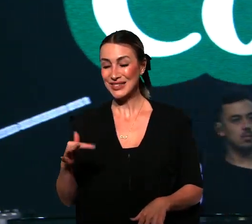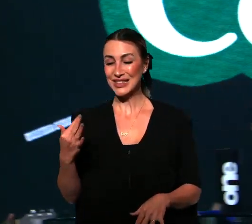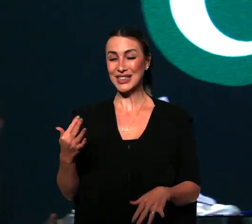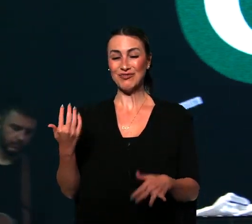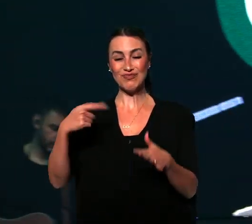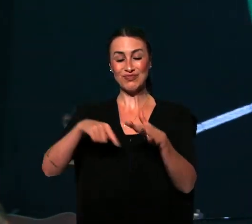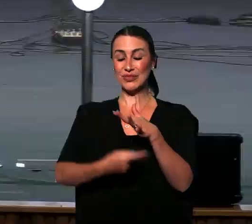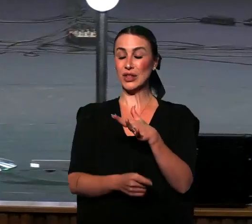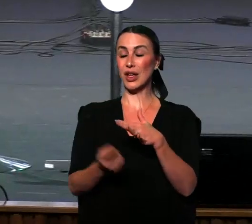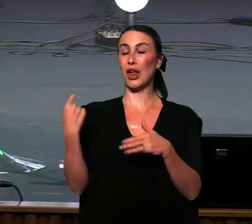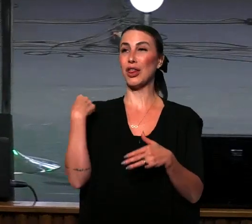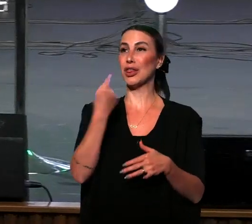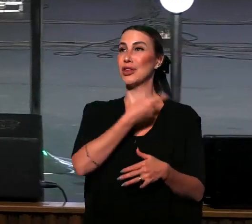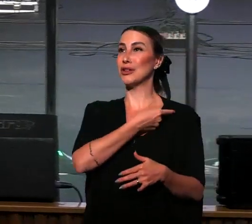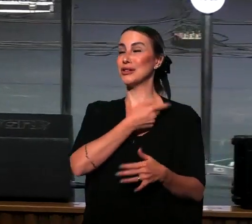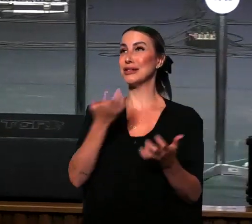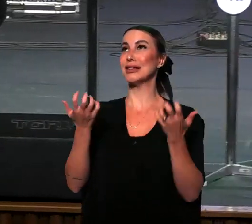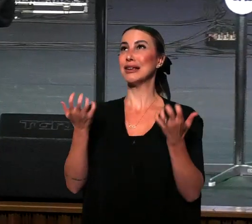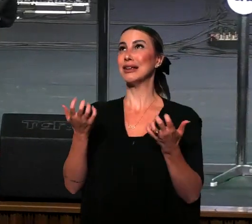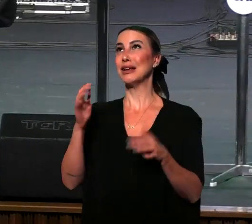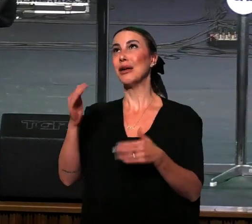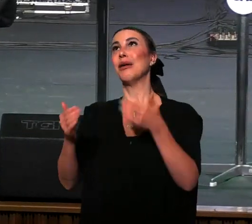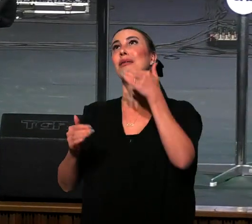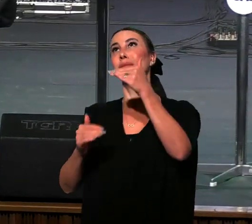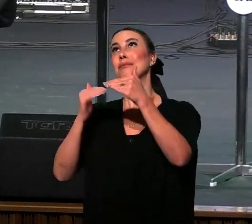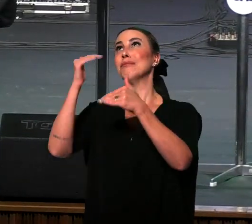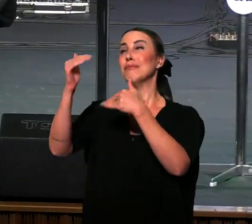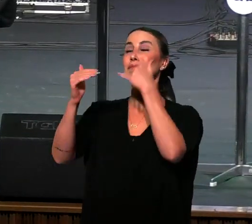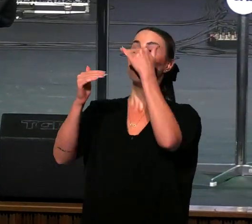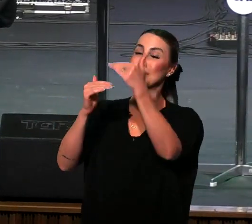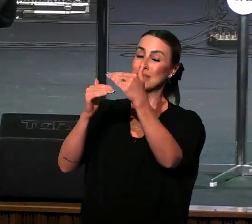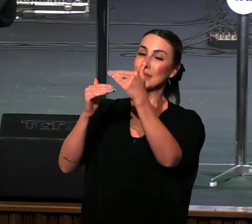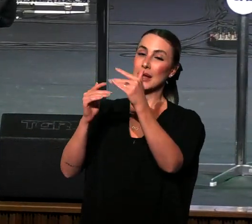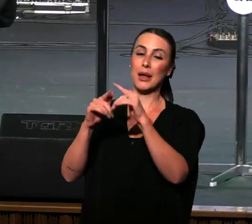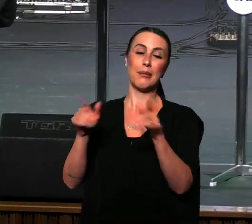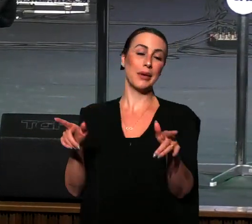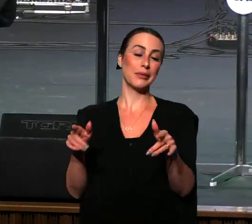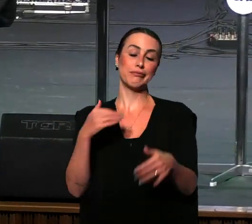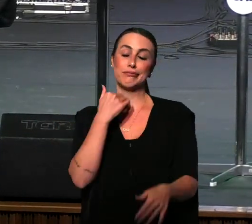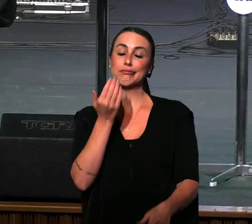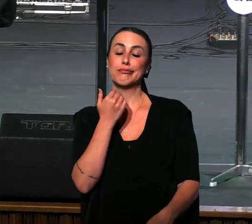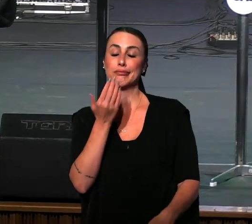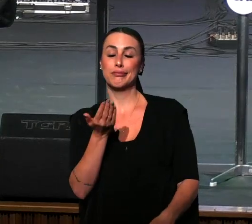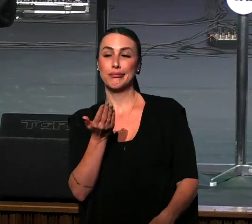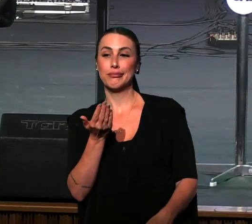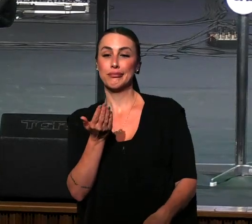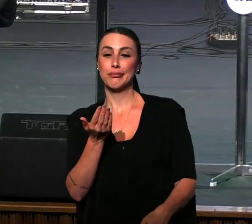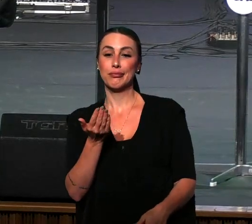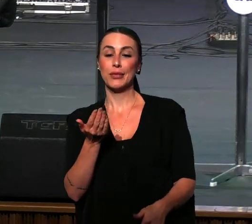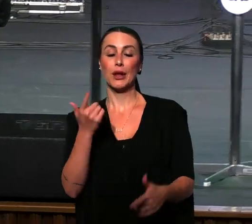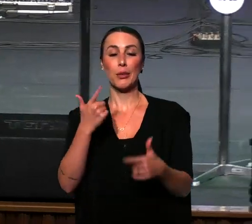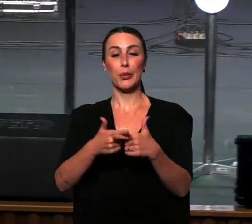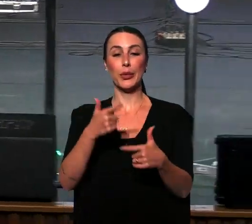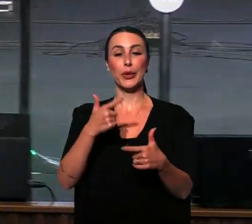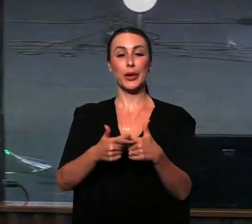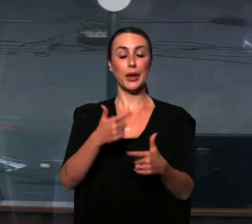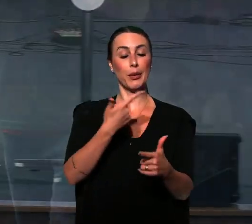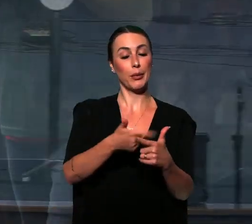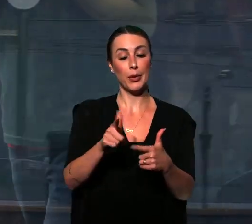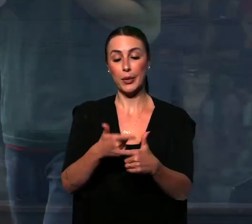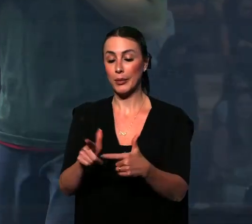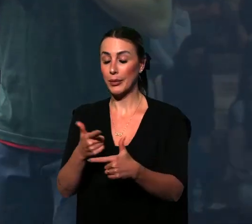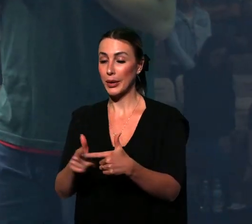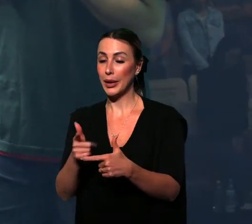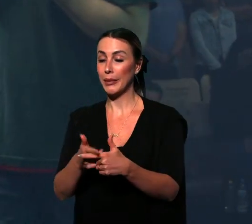gente quer desenvolver, mas não consegue, porque não resolveu coisas do passado. E sabe, quando isso aconteceu